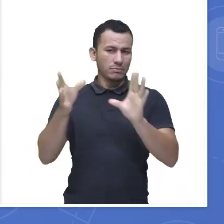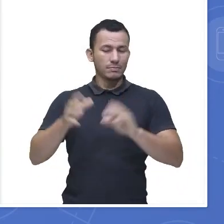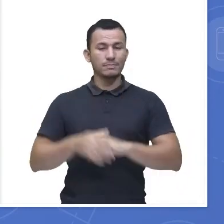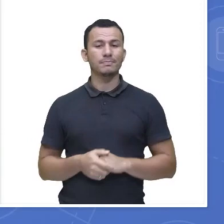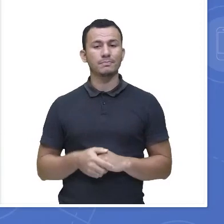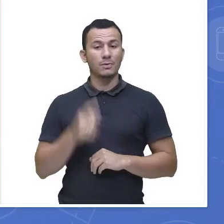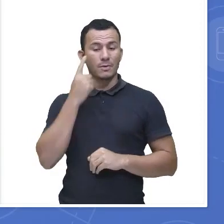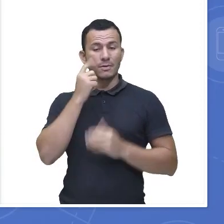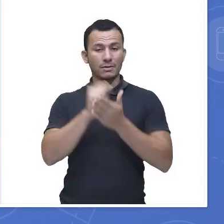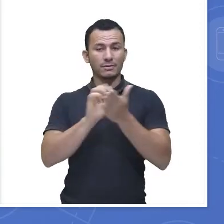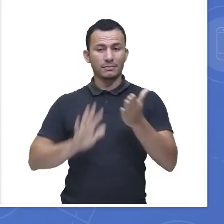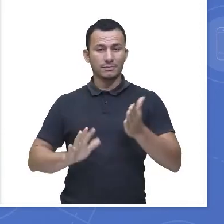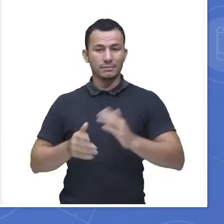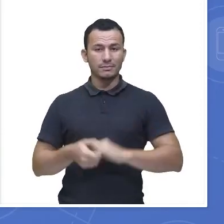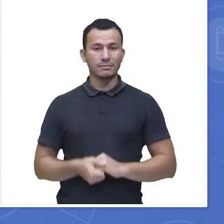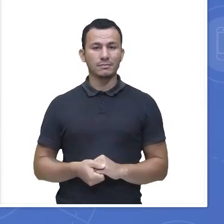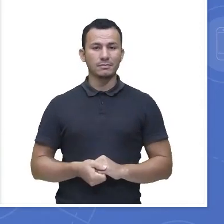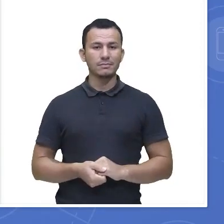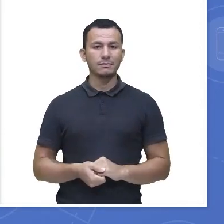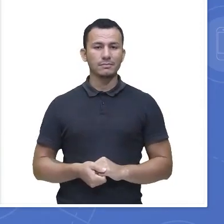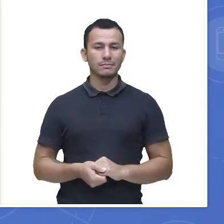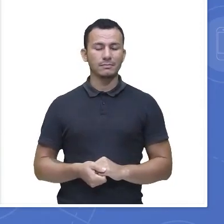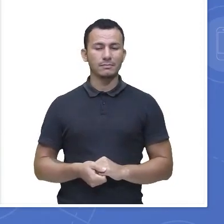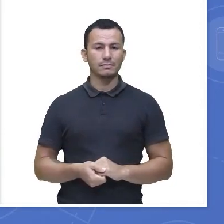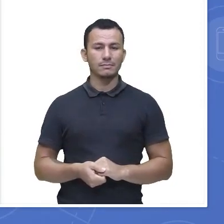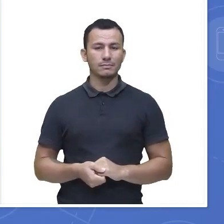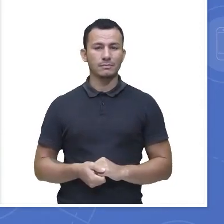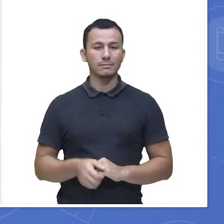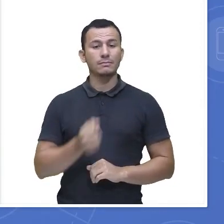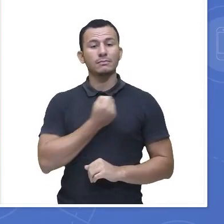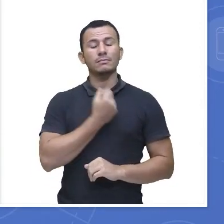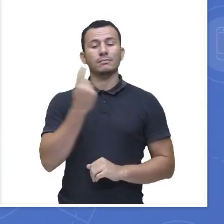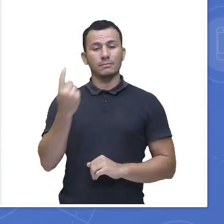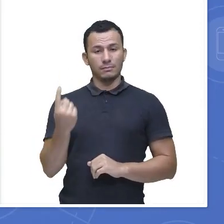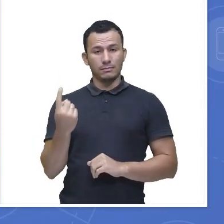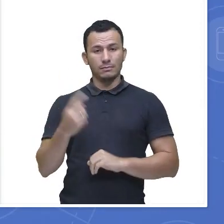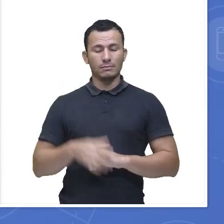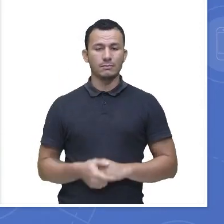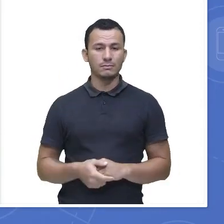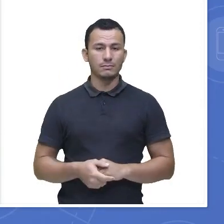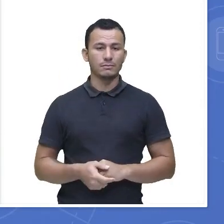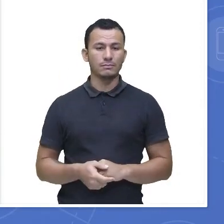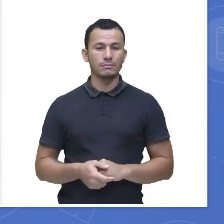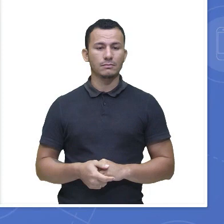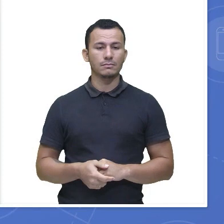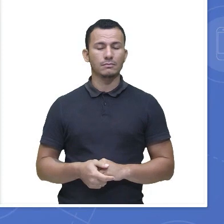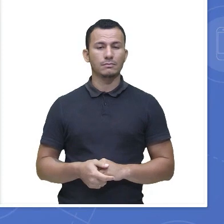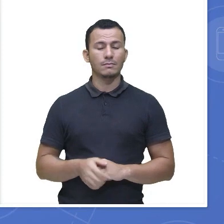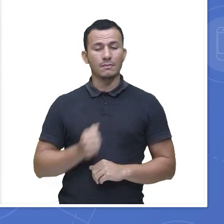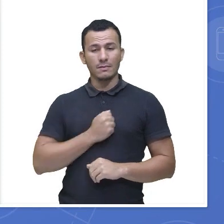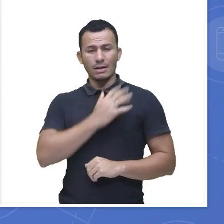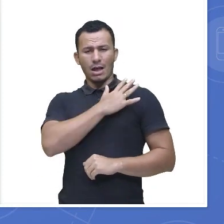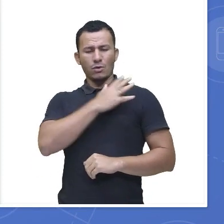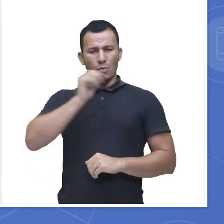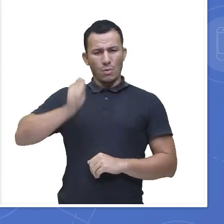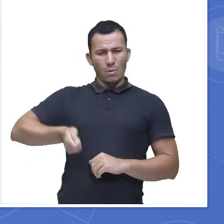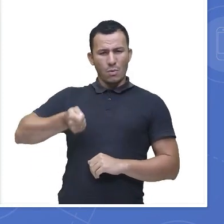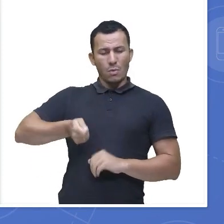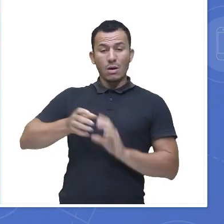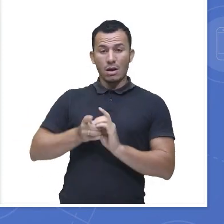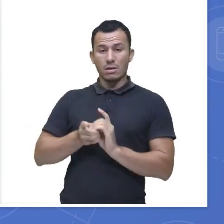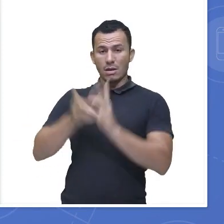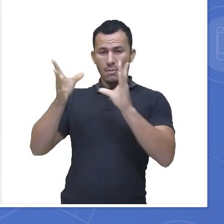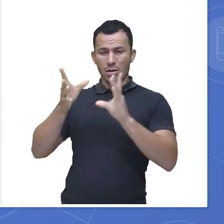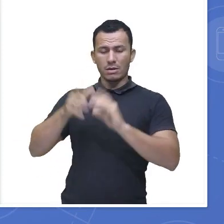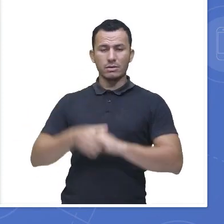nossas questões. Olha aí. A questão de número 1 diz assim, tem por título, ditadura é democracia. Eu vou